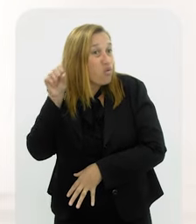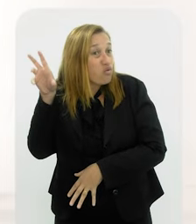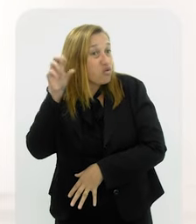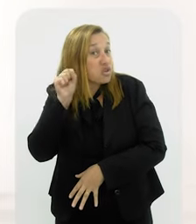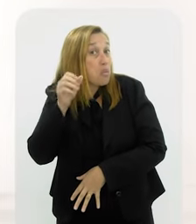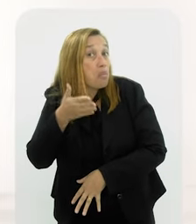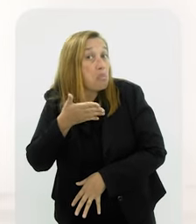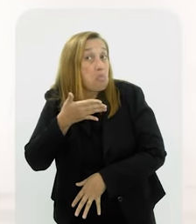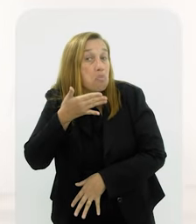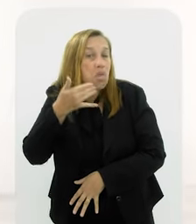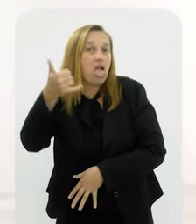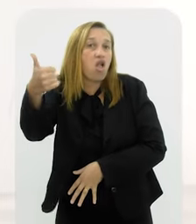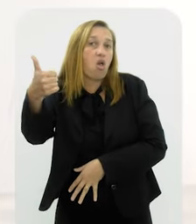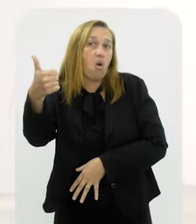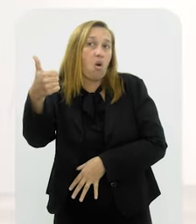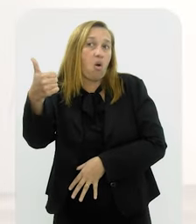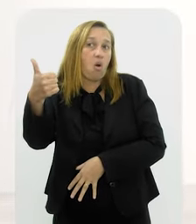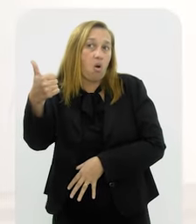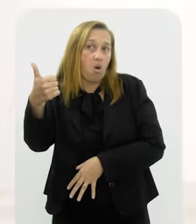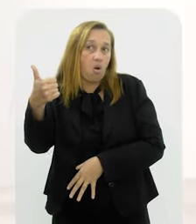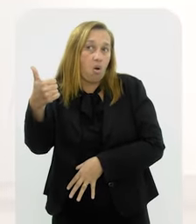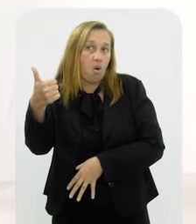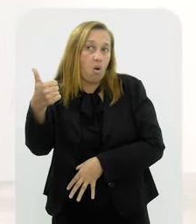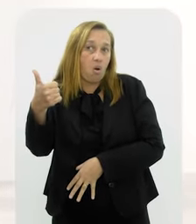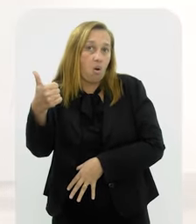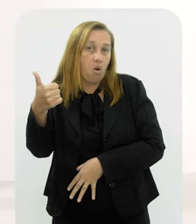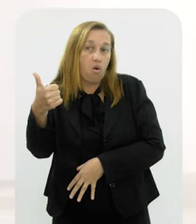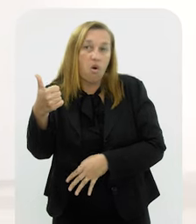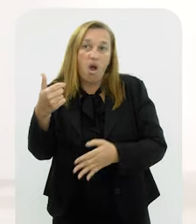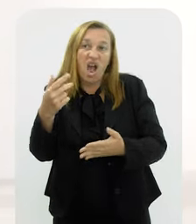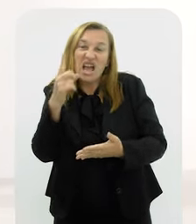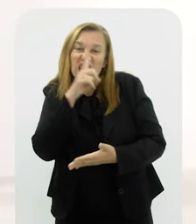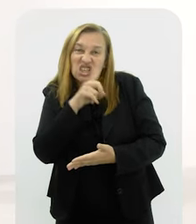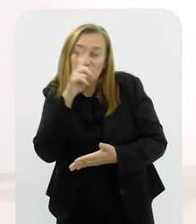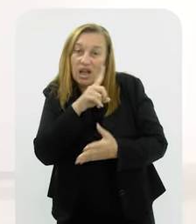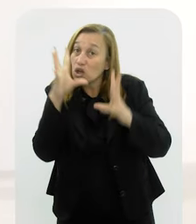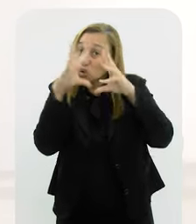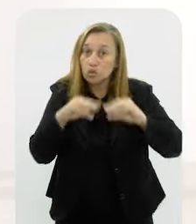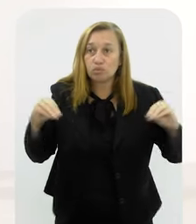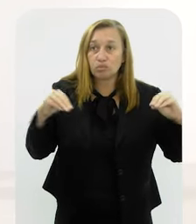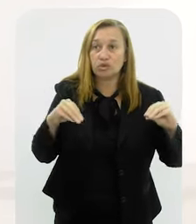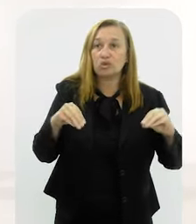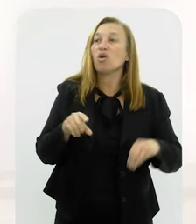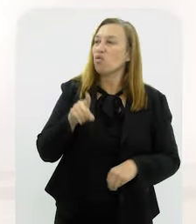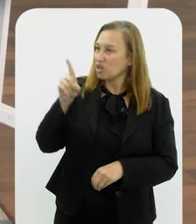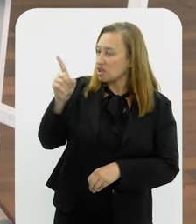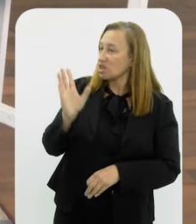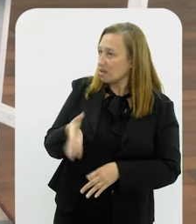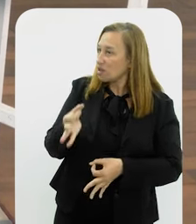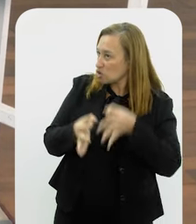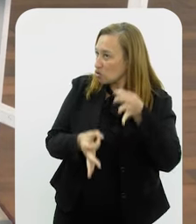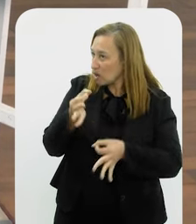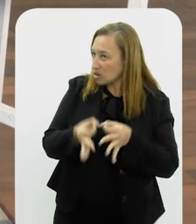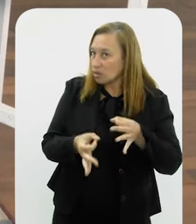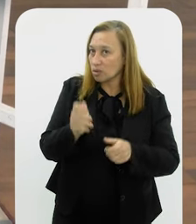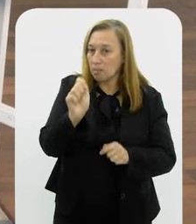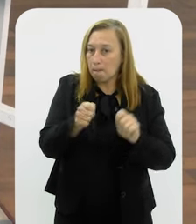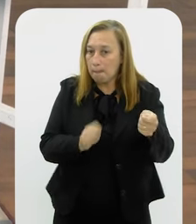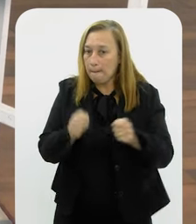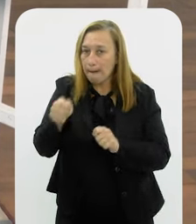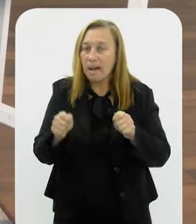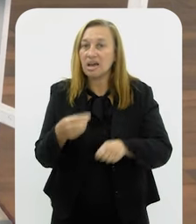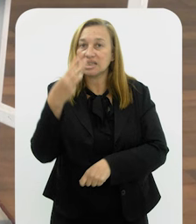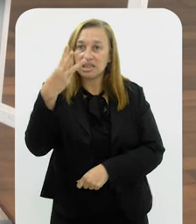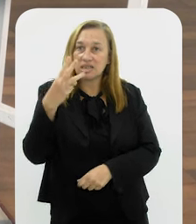apurado, purificou mais, aí os erros apareceram. Você já foi jogador também, não foi? Fui jogador de bateria, fui